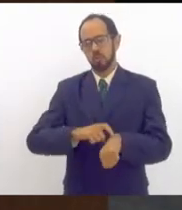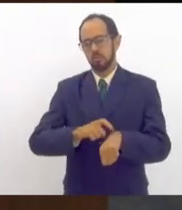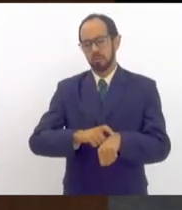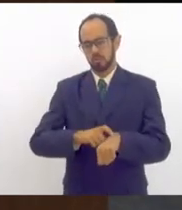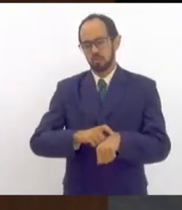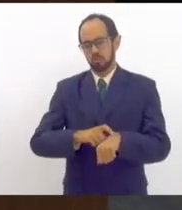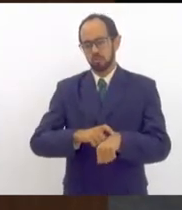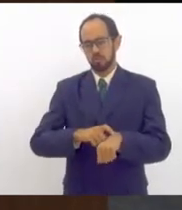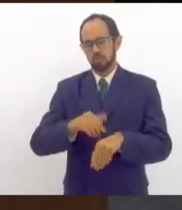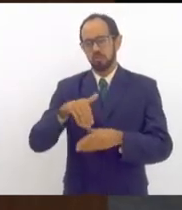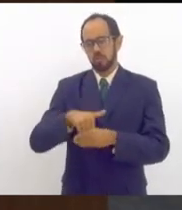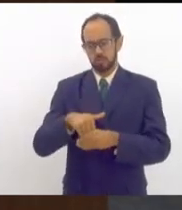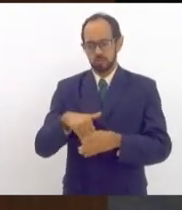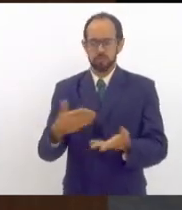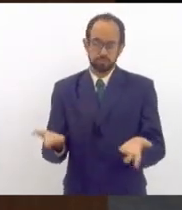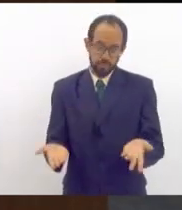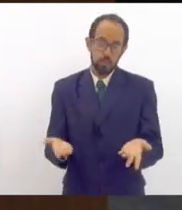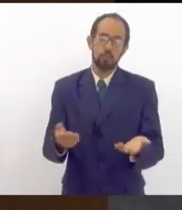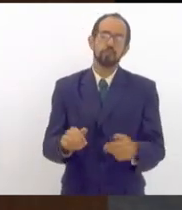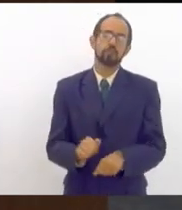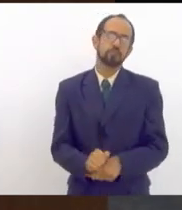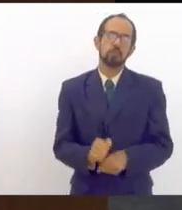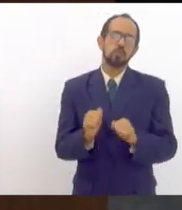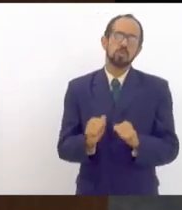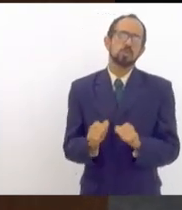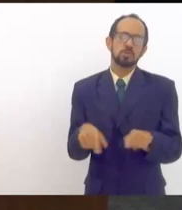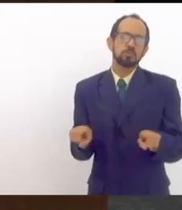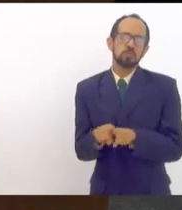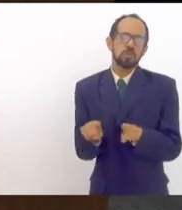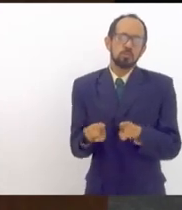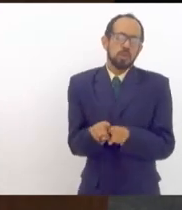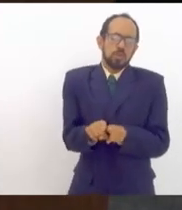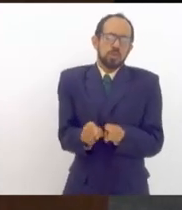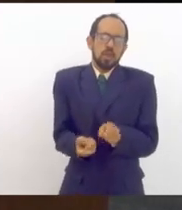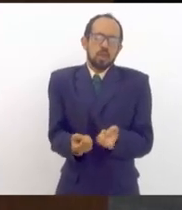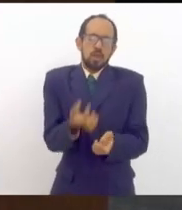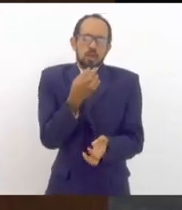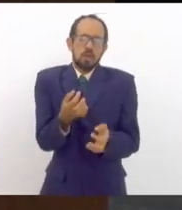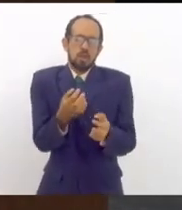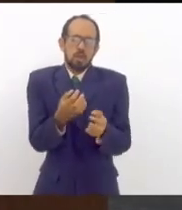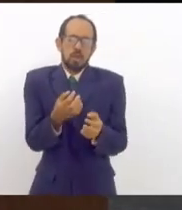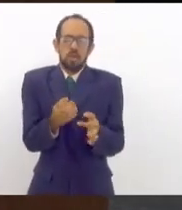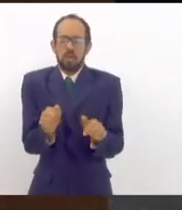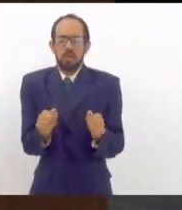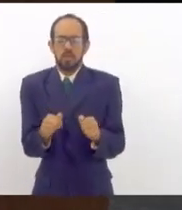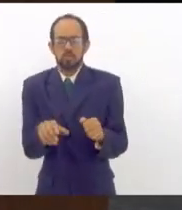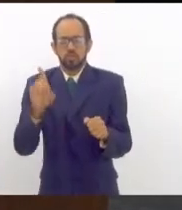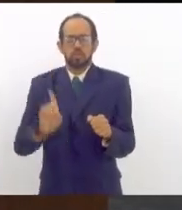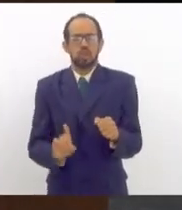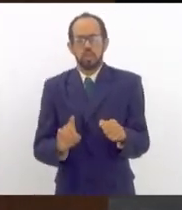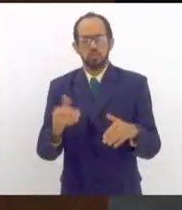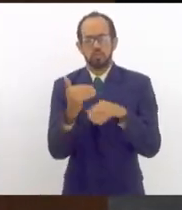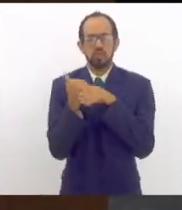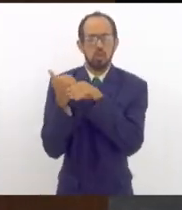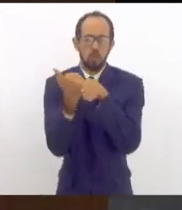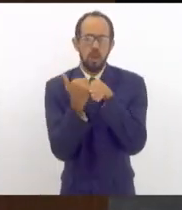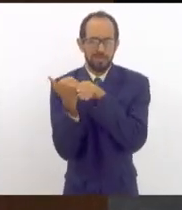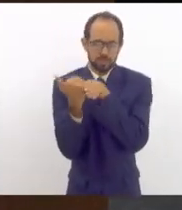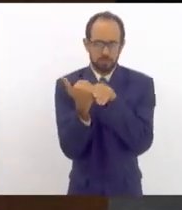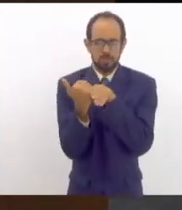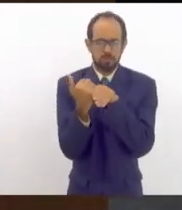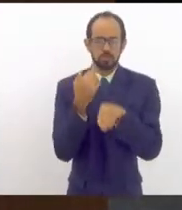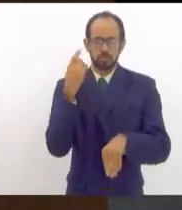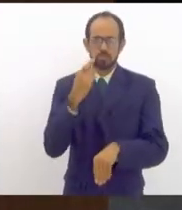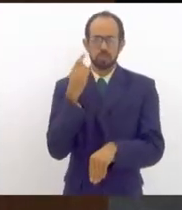então que possamos ter aqui é posicionamentos quanto aos direitos de